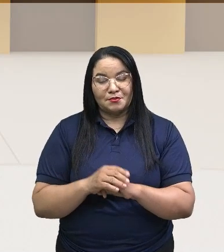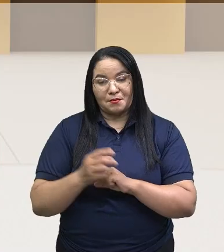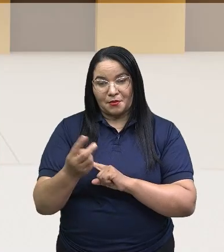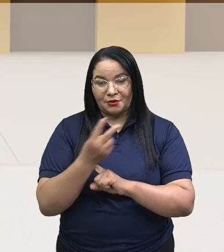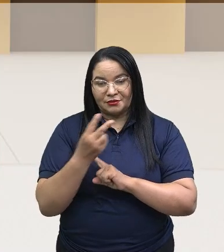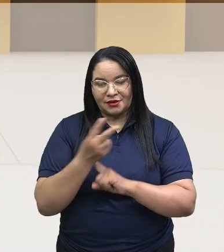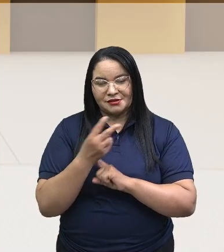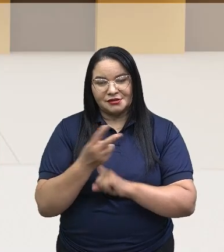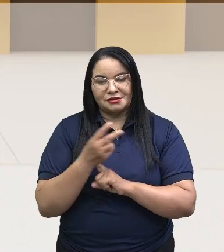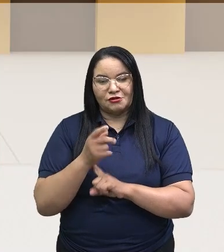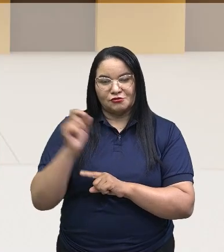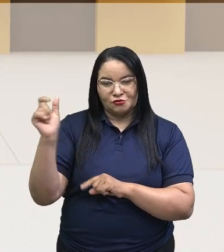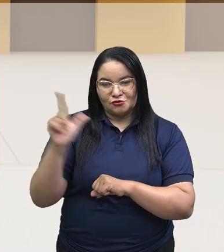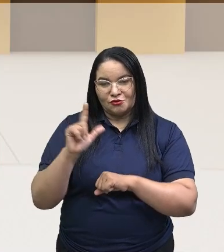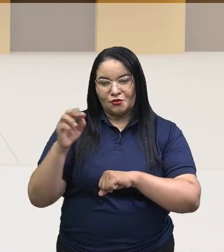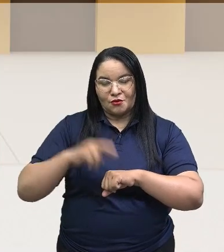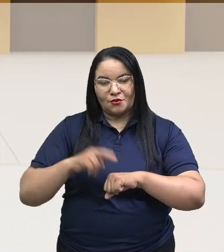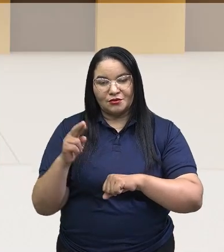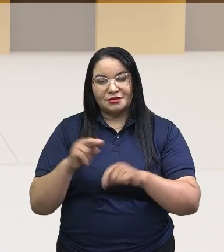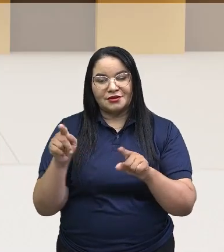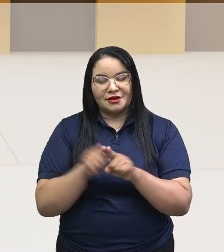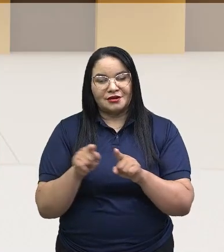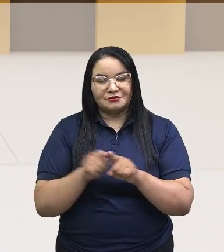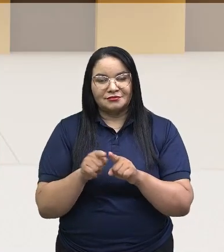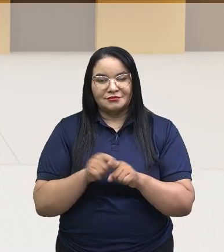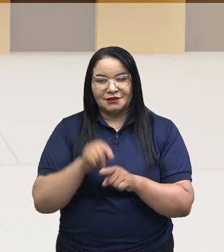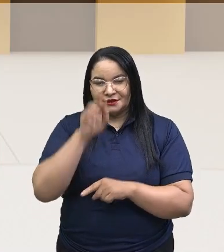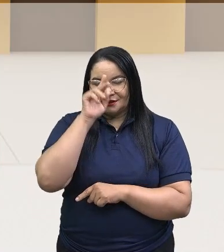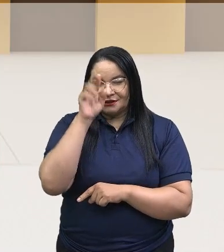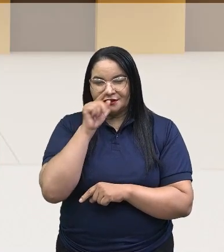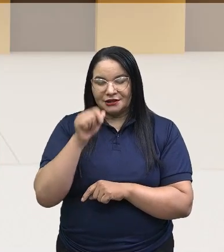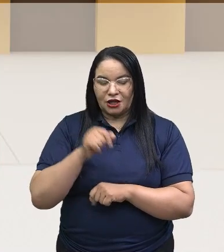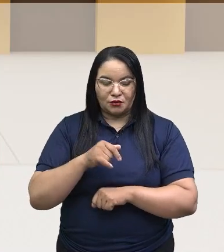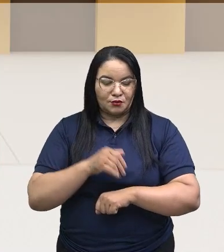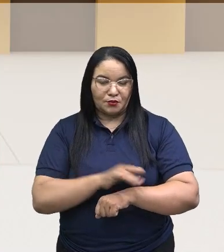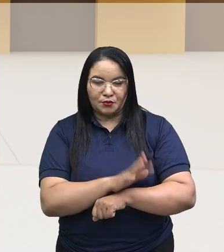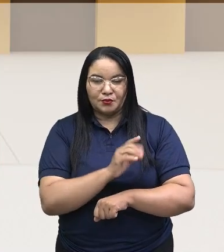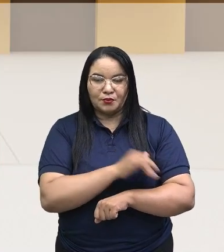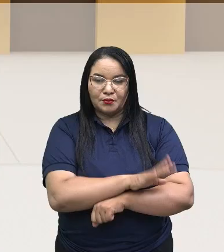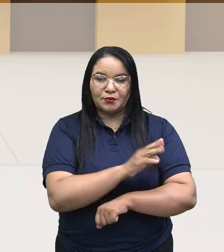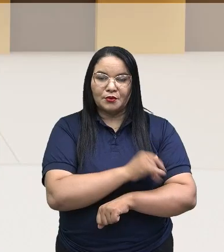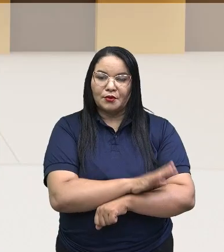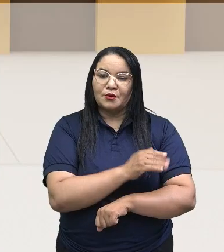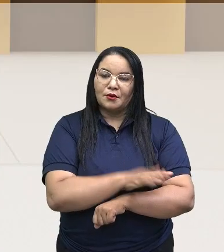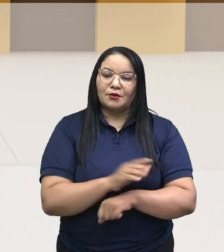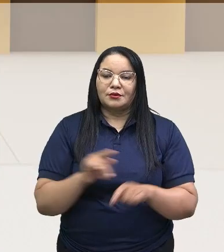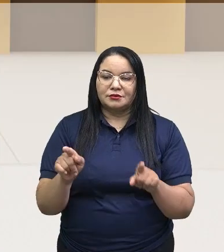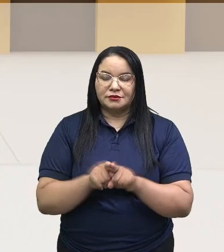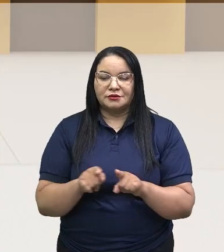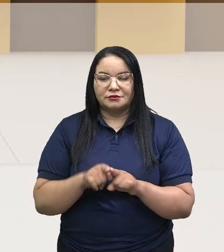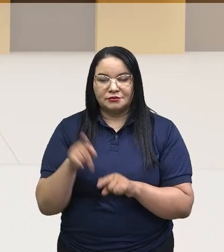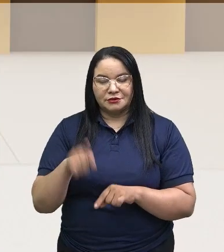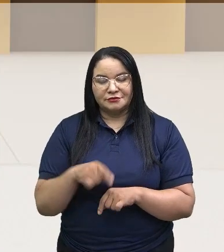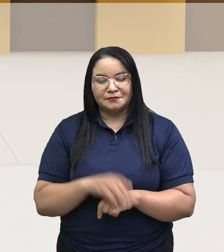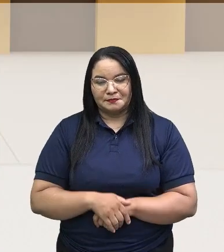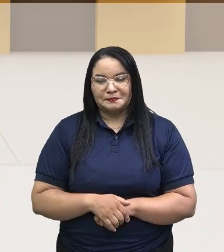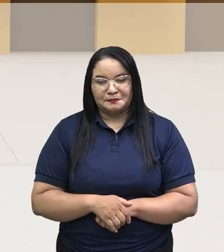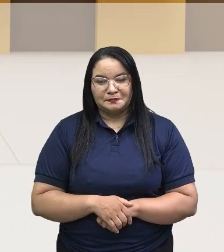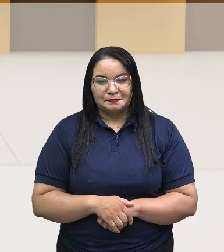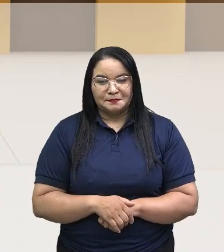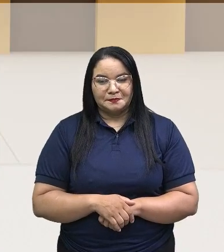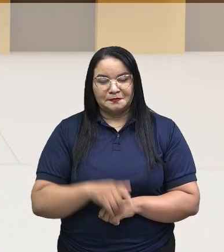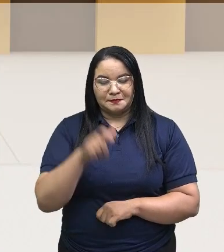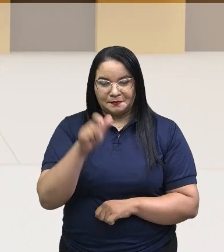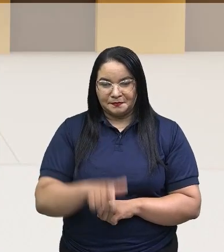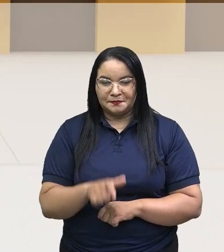proteção solar, mas também para espantar, né, para afastar os insetos ali daquela, né, da